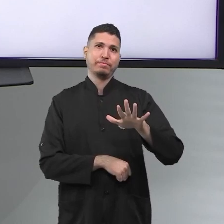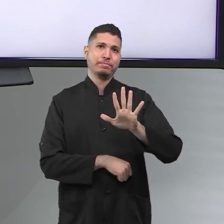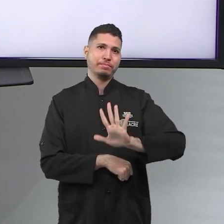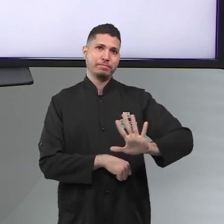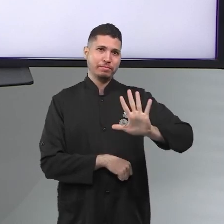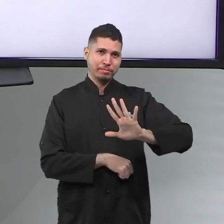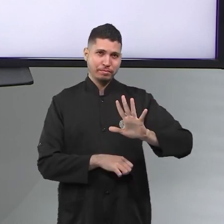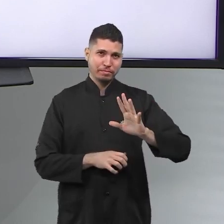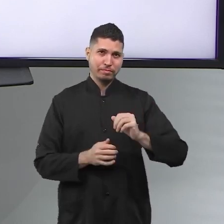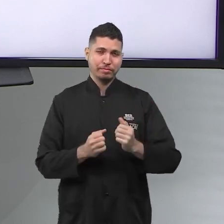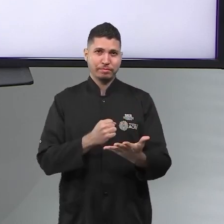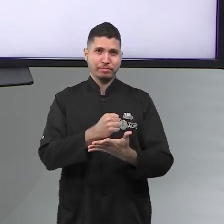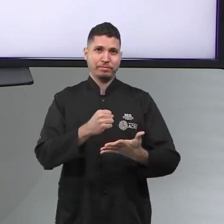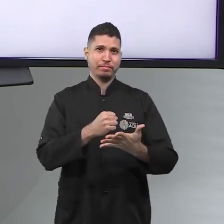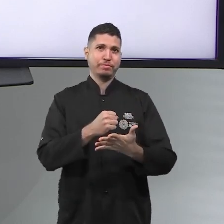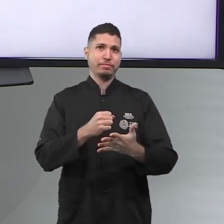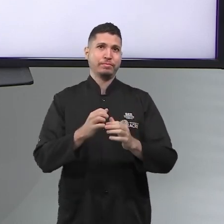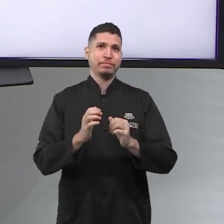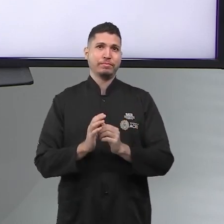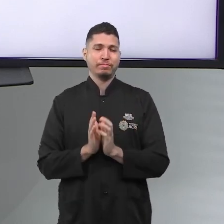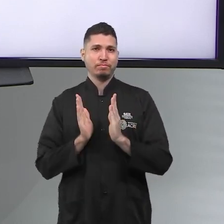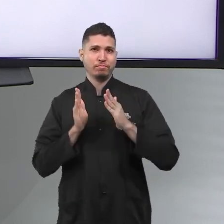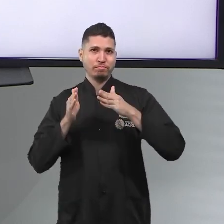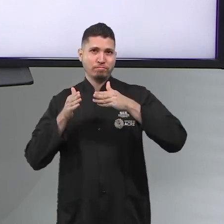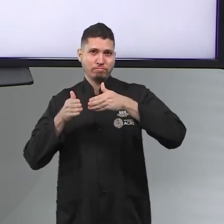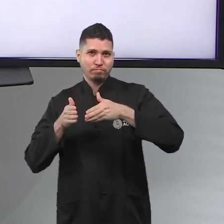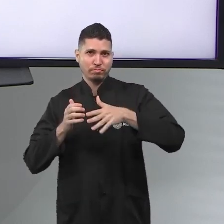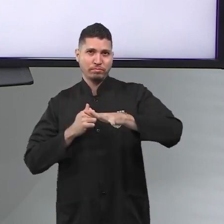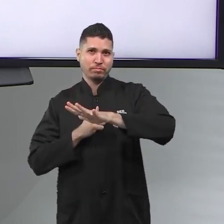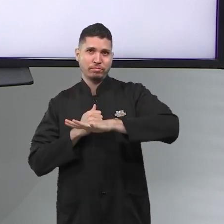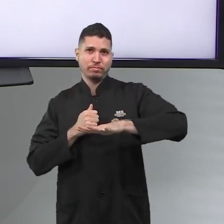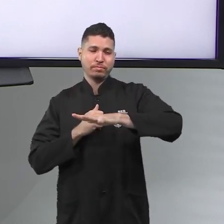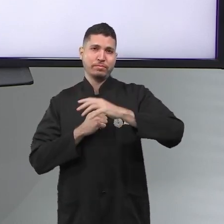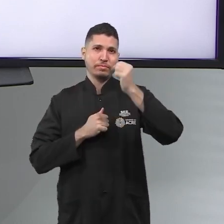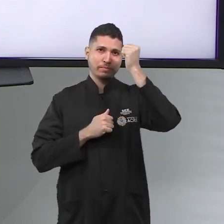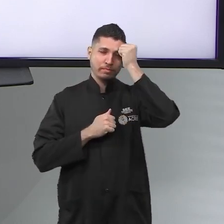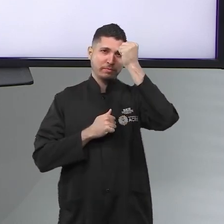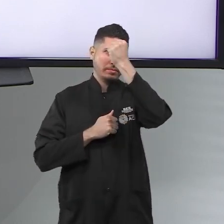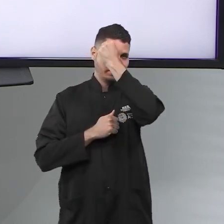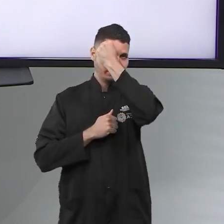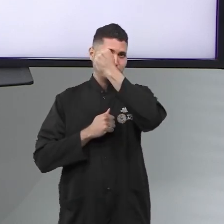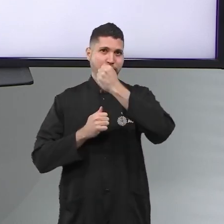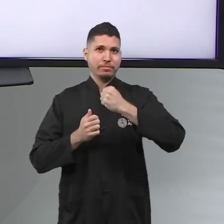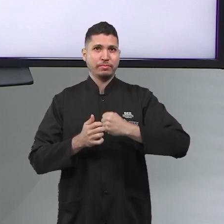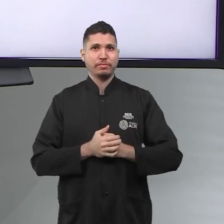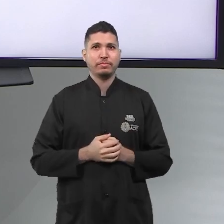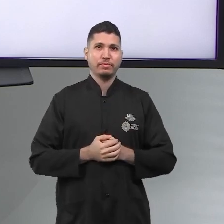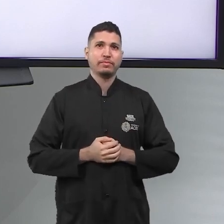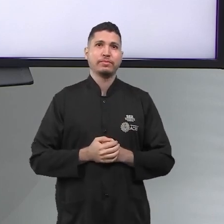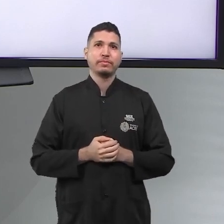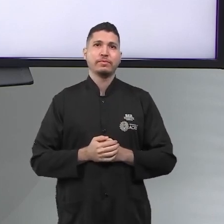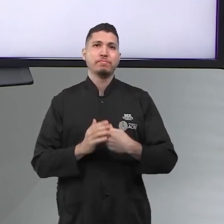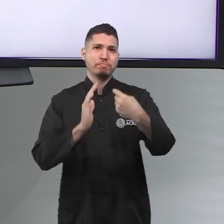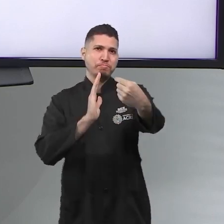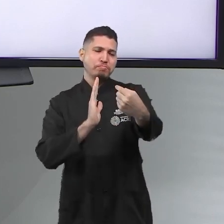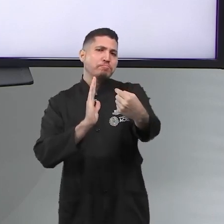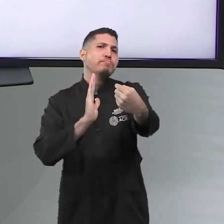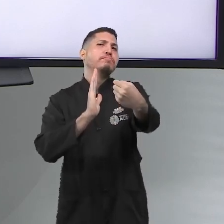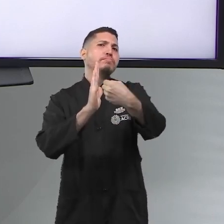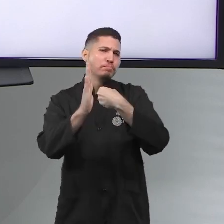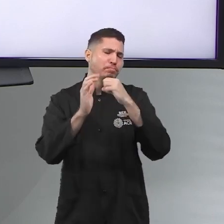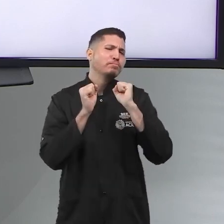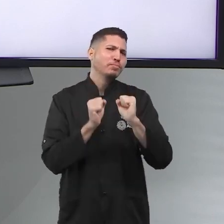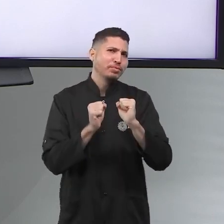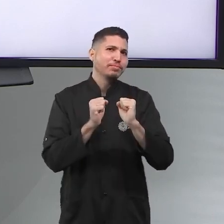básica, especificamente do componente curricular Sociologia. E você pode me perguntar, professor, e